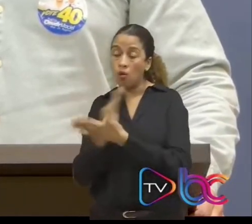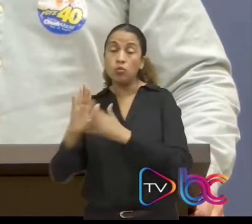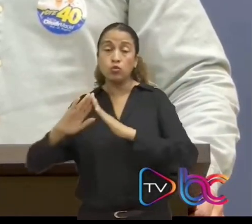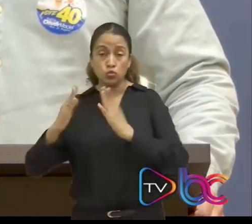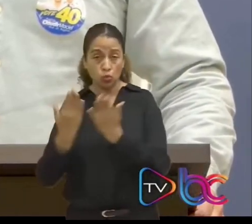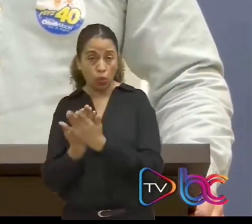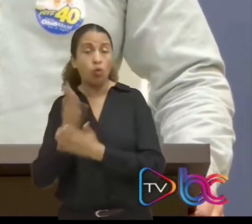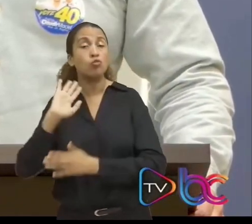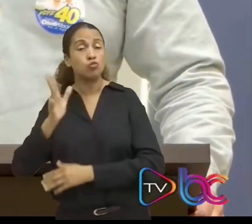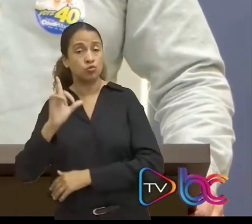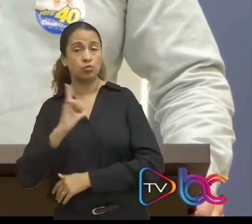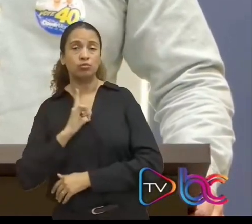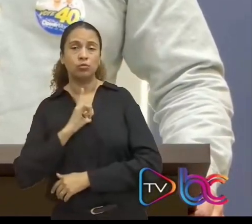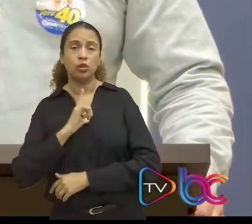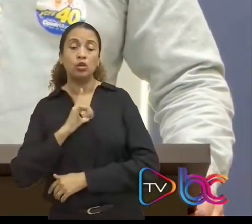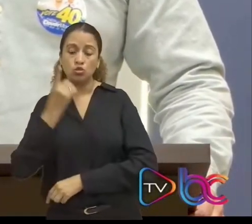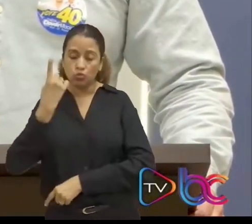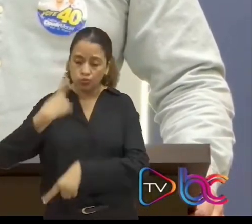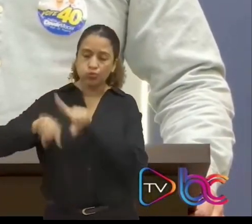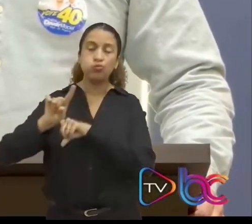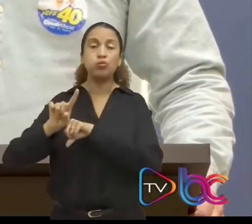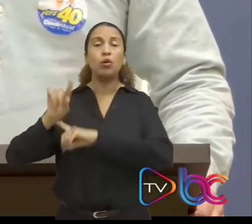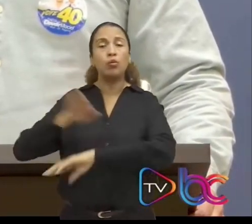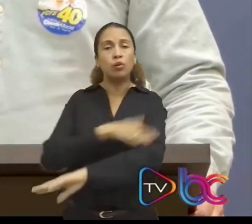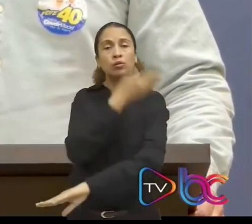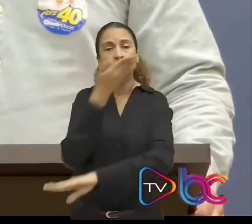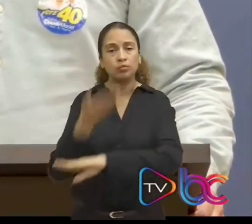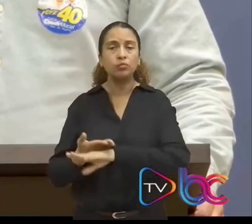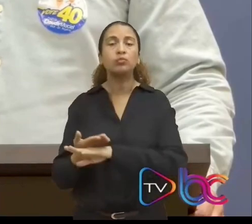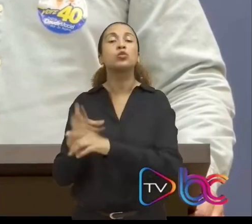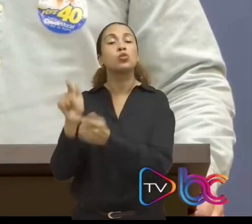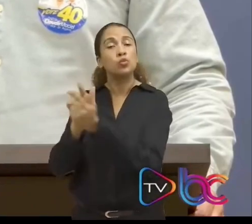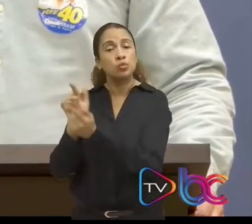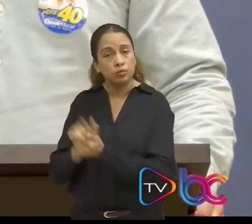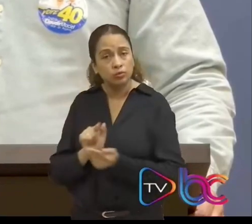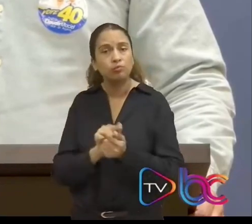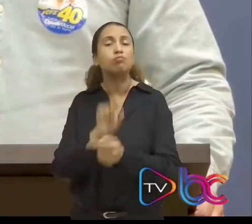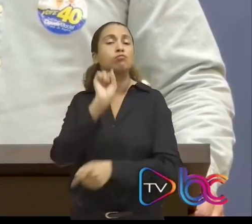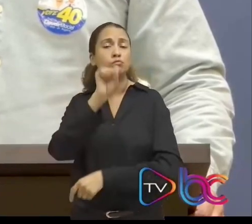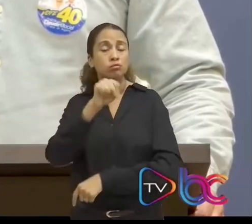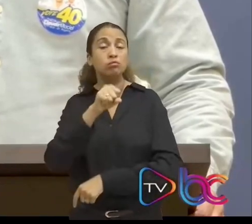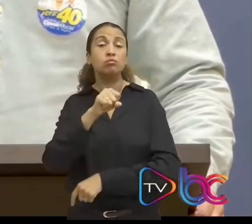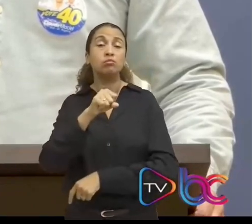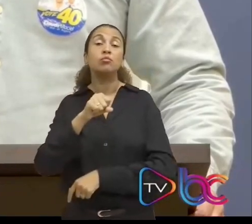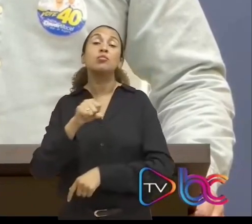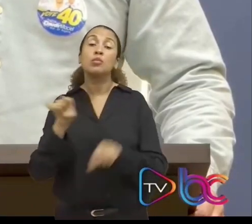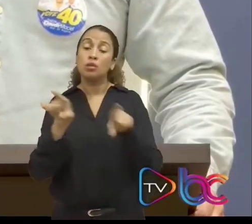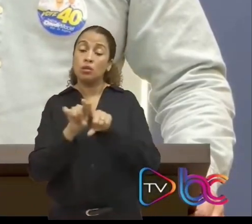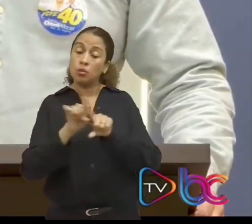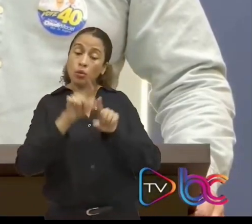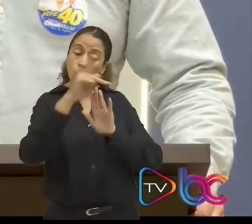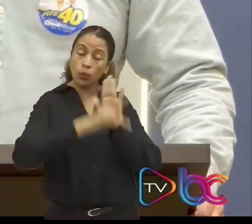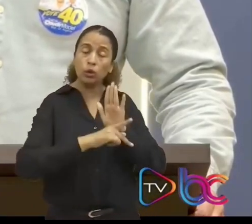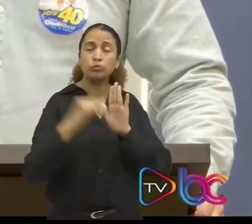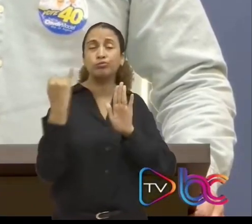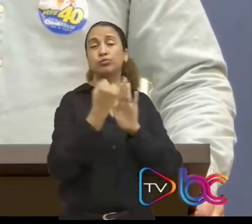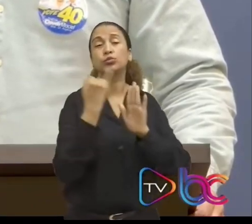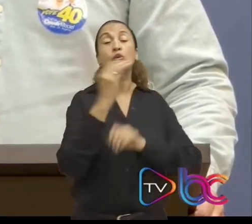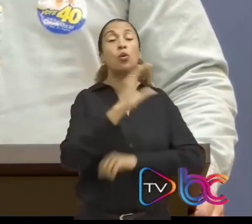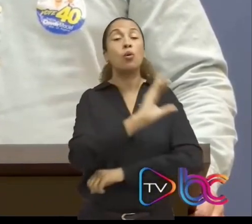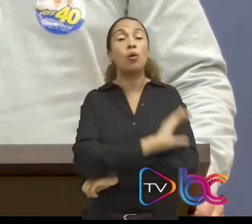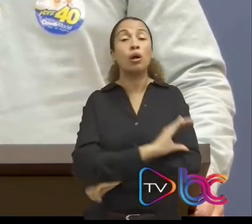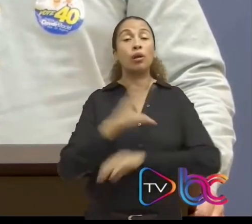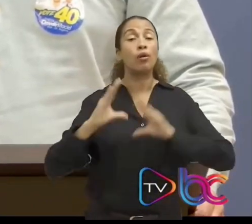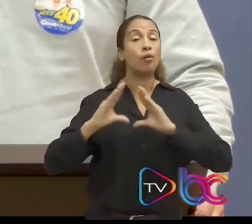existentes com ensino integral para atender às demais regiões aqui da nossa cidade. Um outro programa de suma importância é a creche